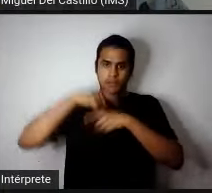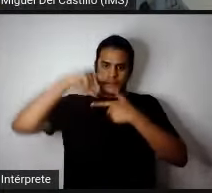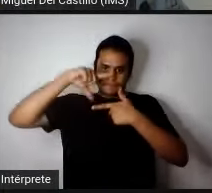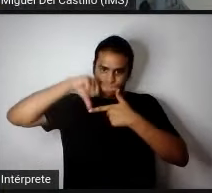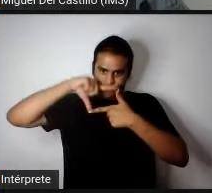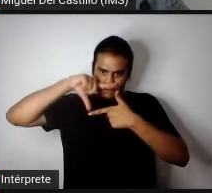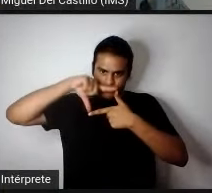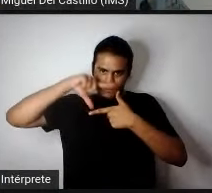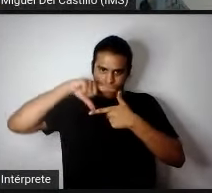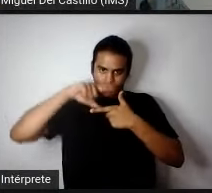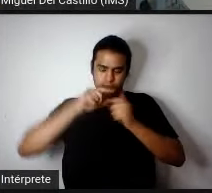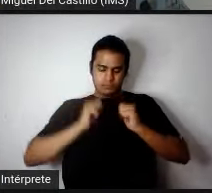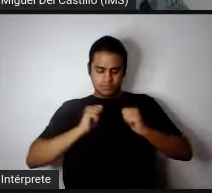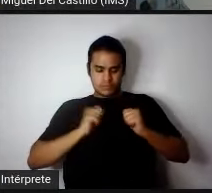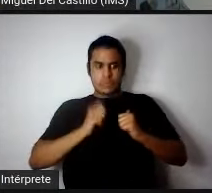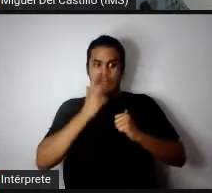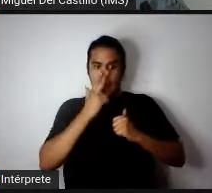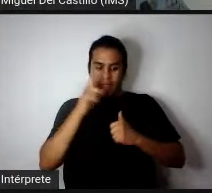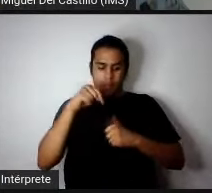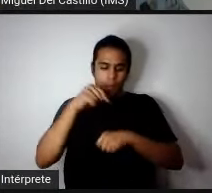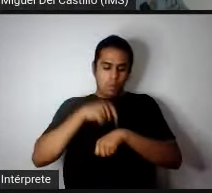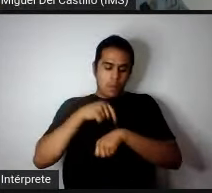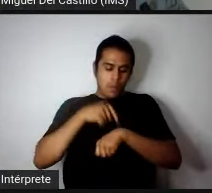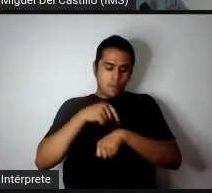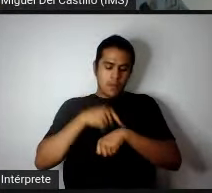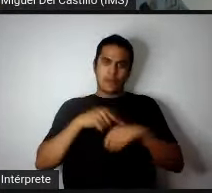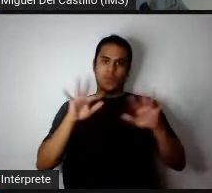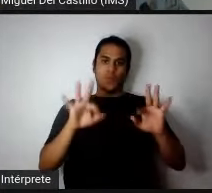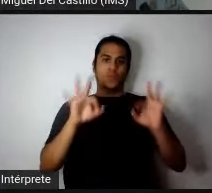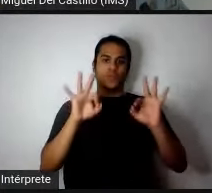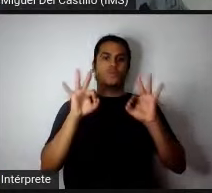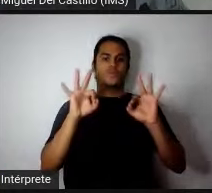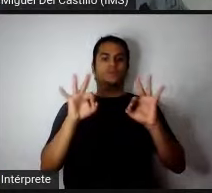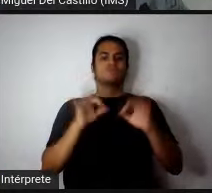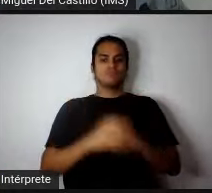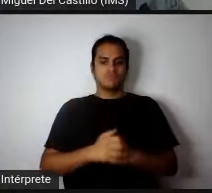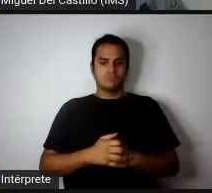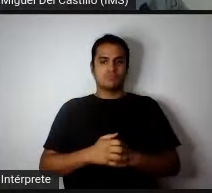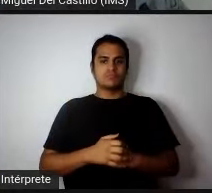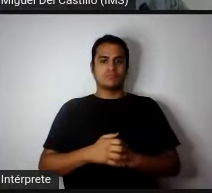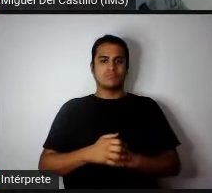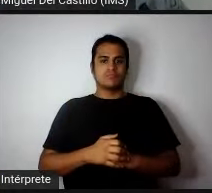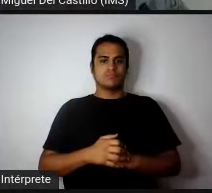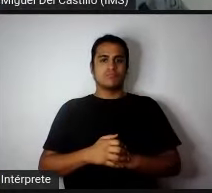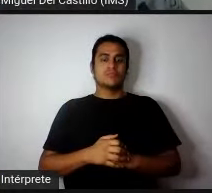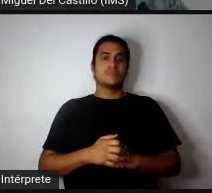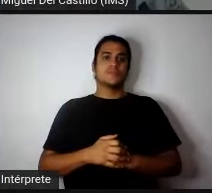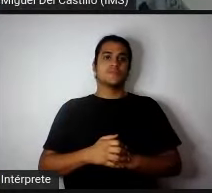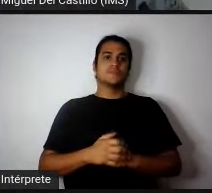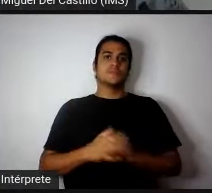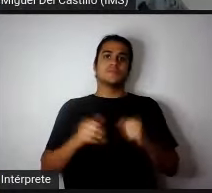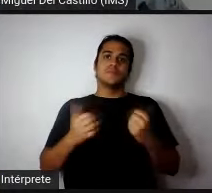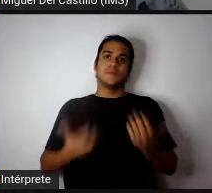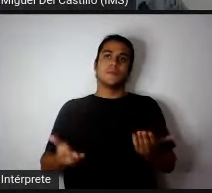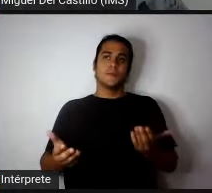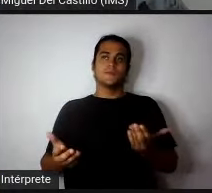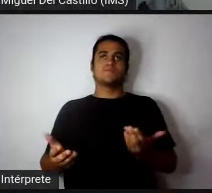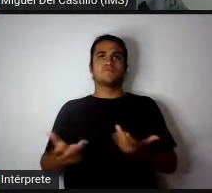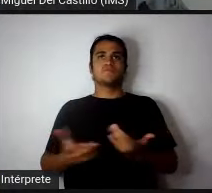momento potencialmente extraordinário. Não? Então,